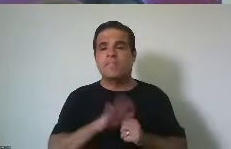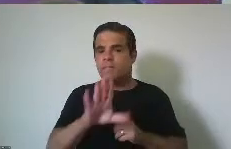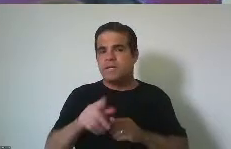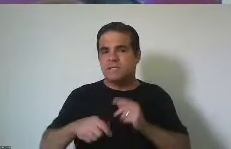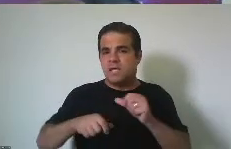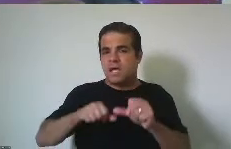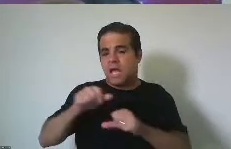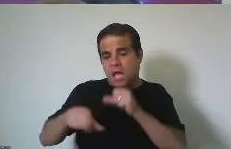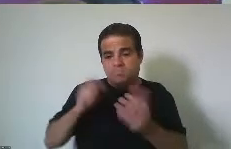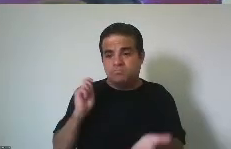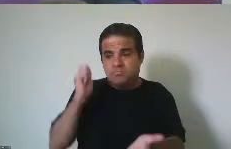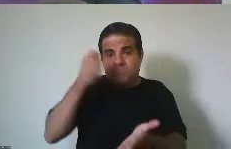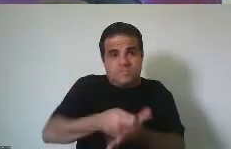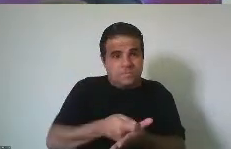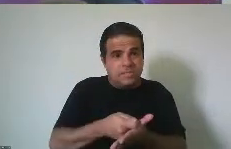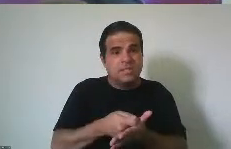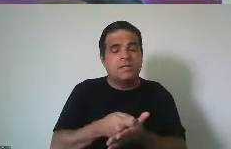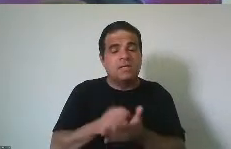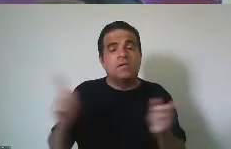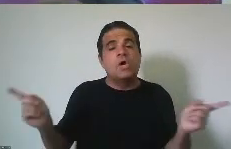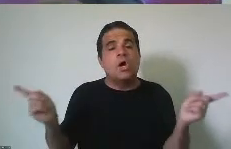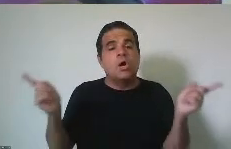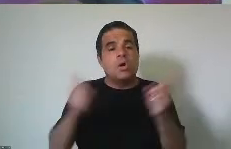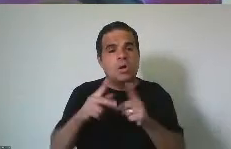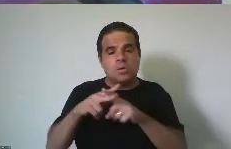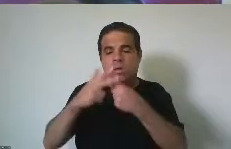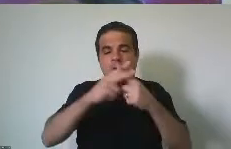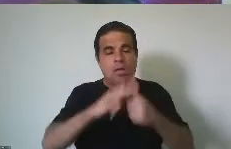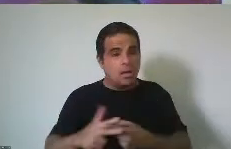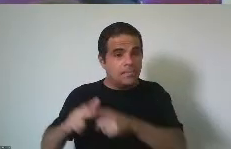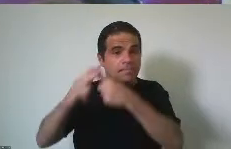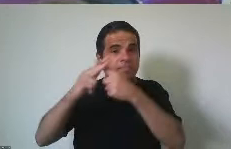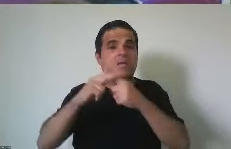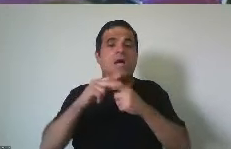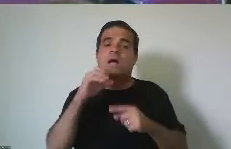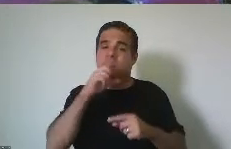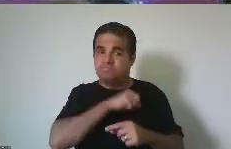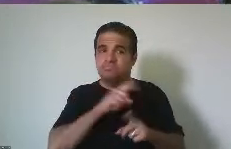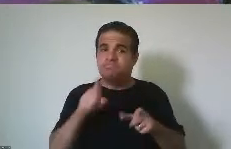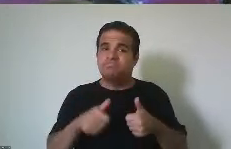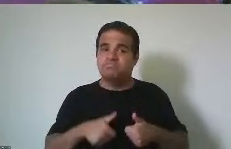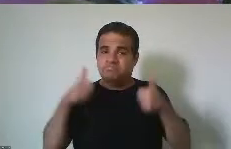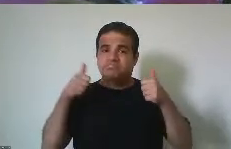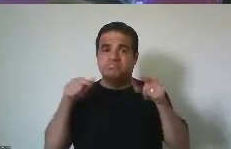regulatória curta as operação e manutenção rap melhoria